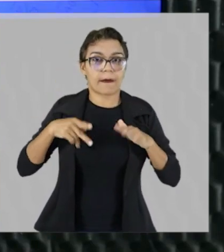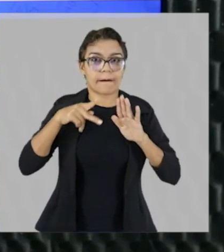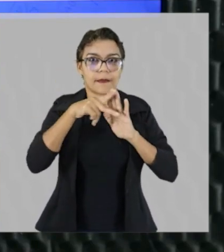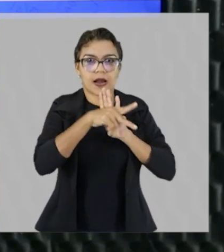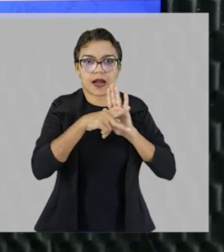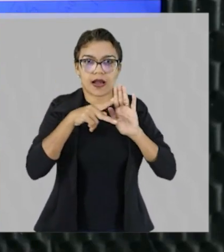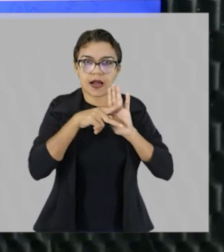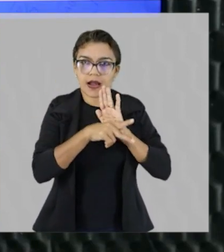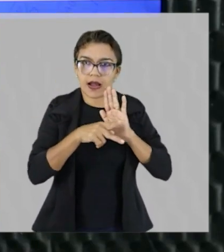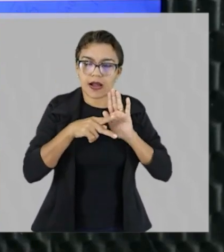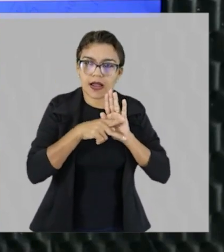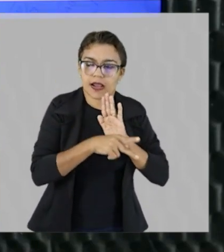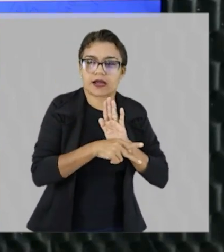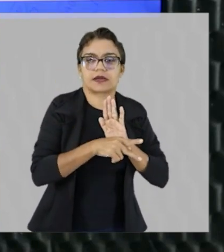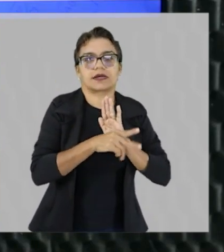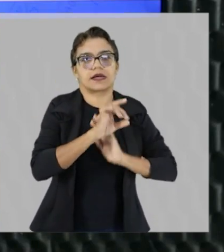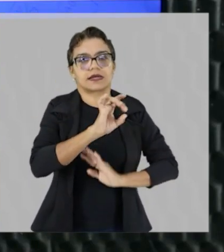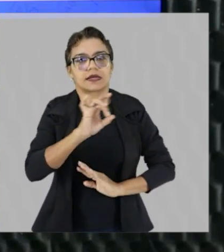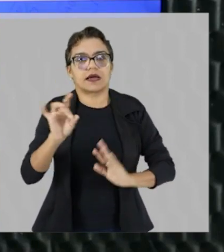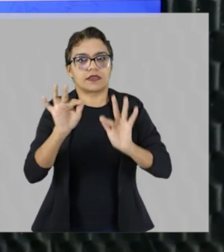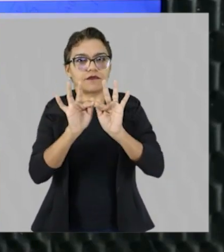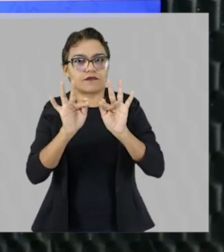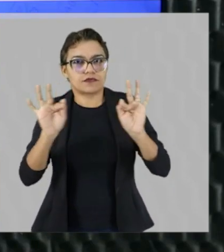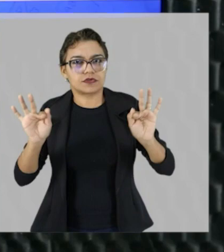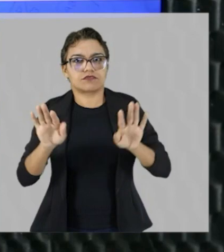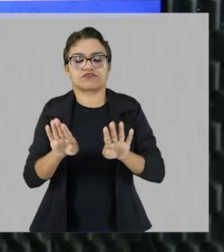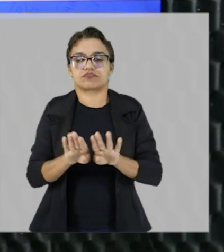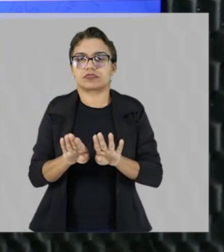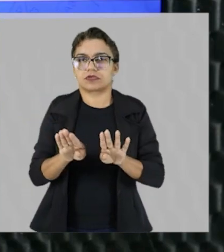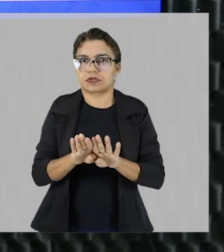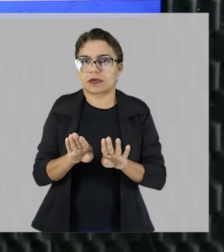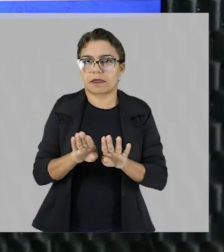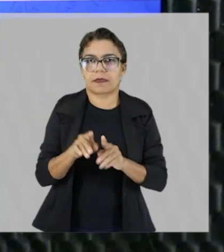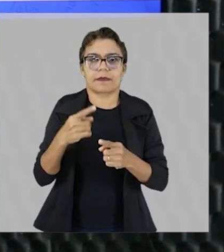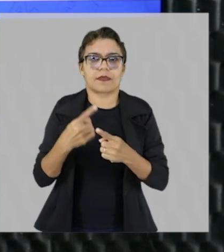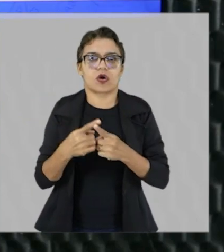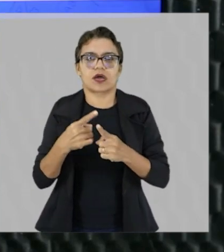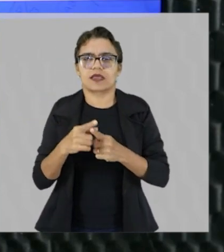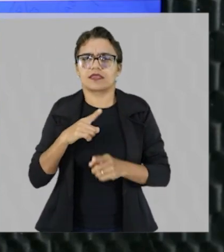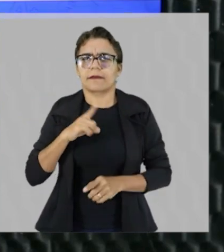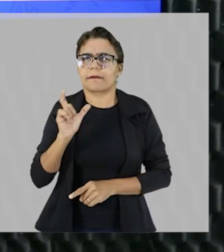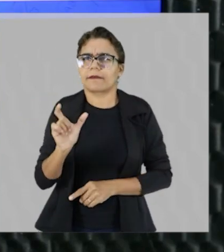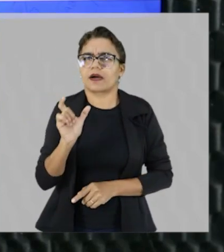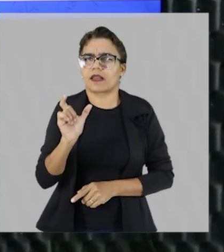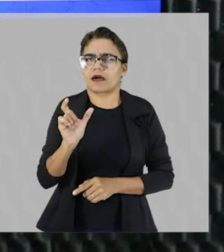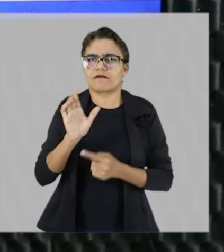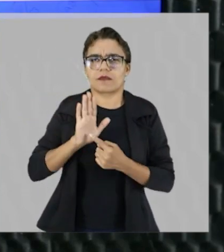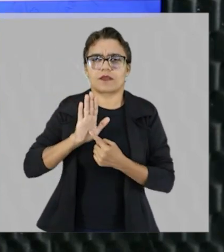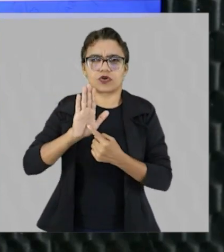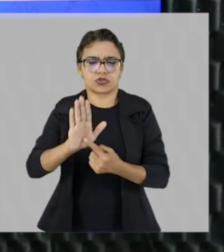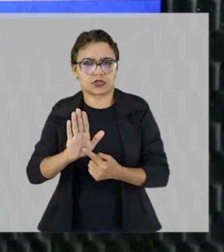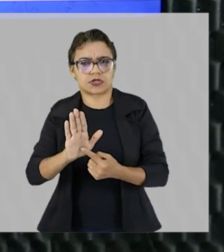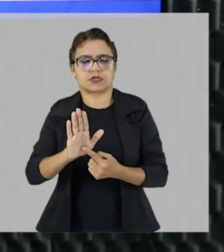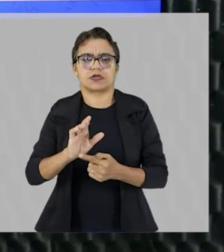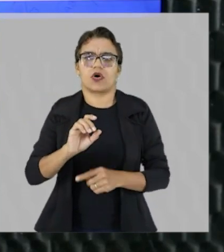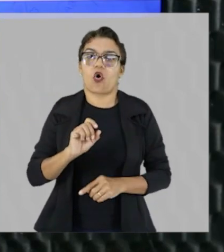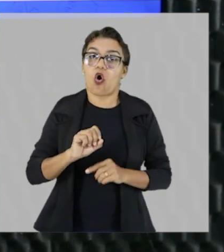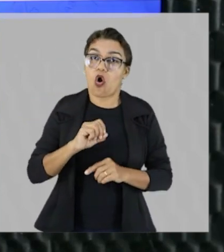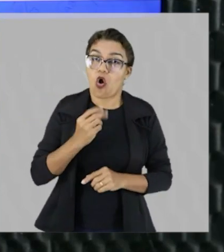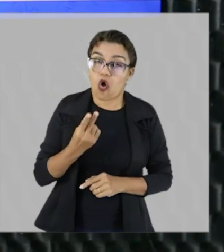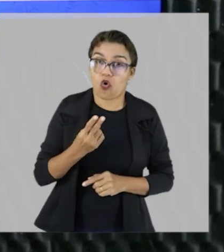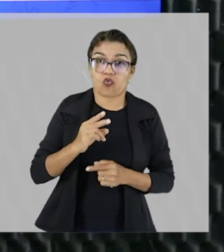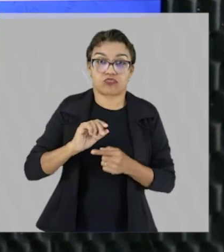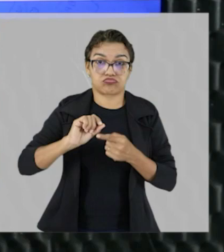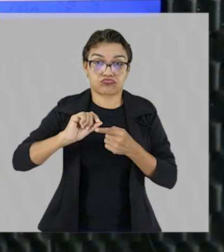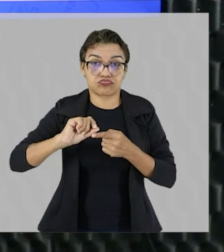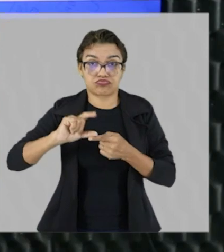parágrafos, percebendo a função e a razão de haver certas palavras destacadas, ou em caixa alta, em negrito